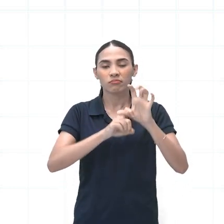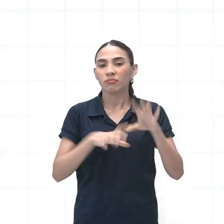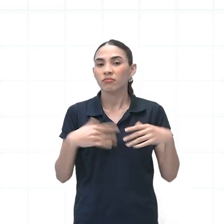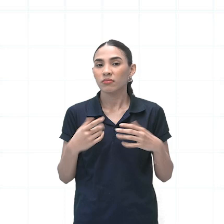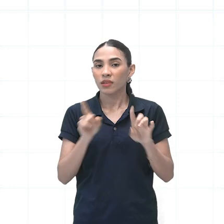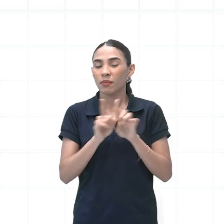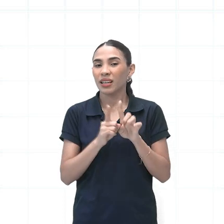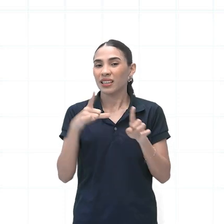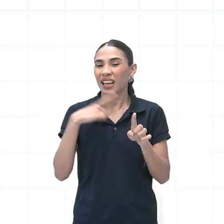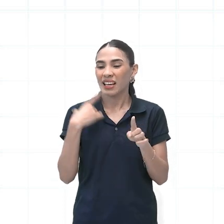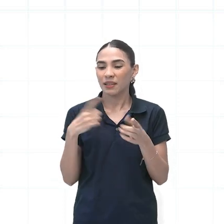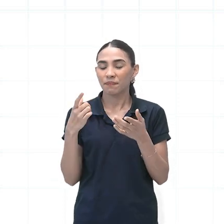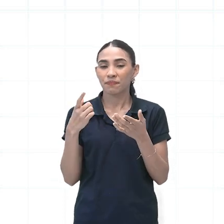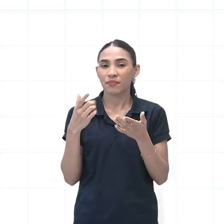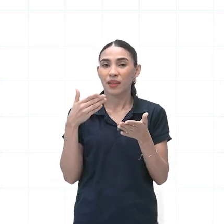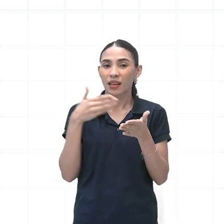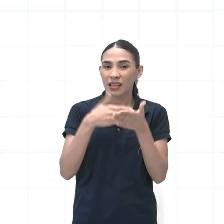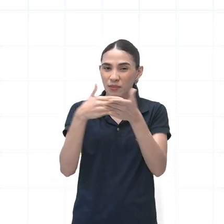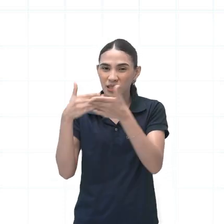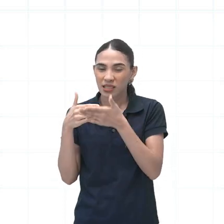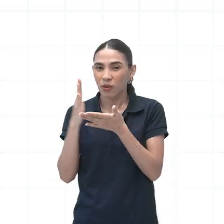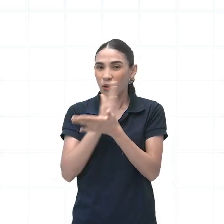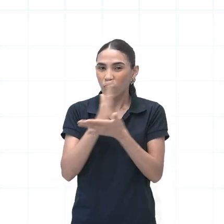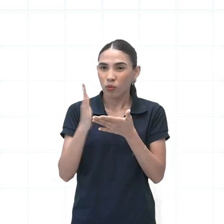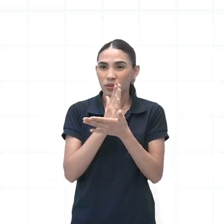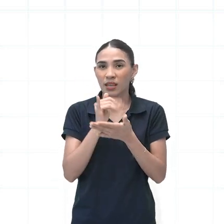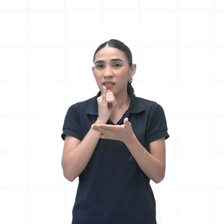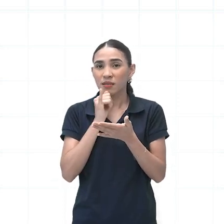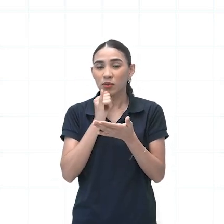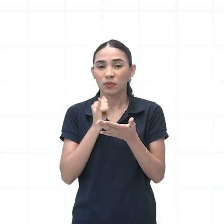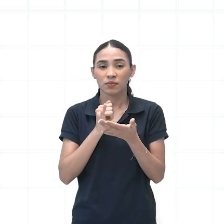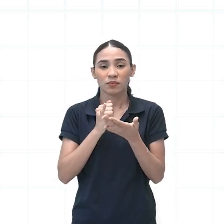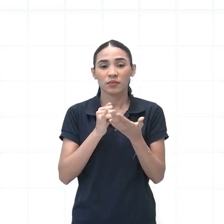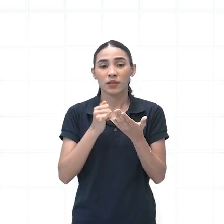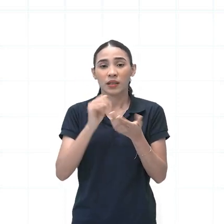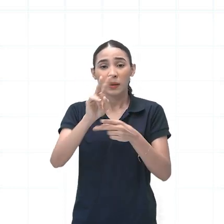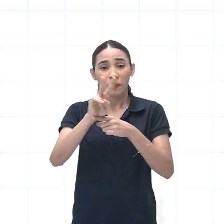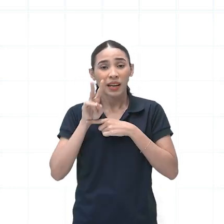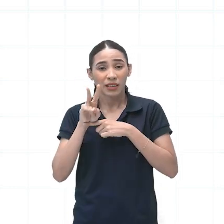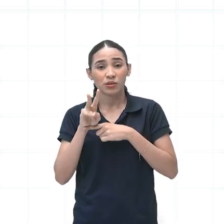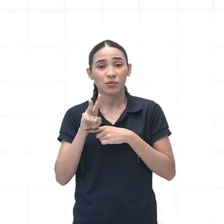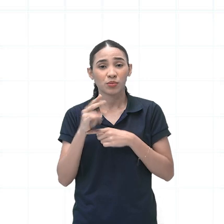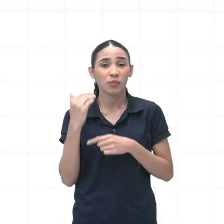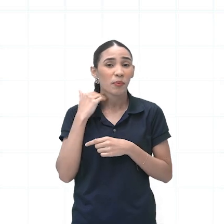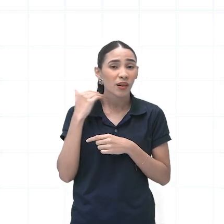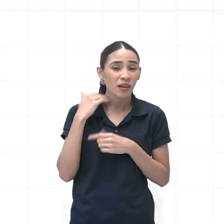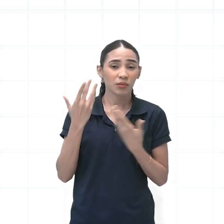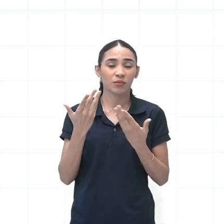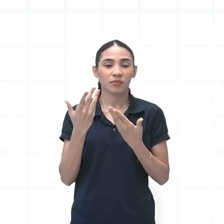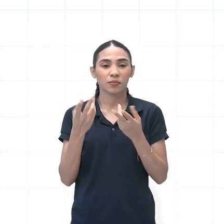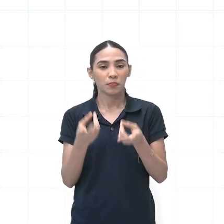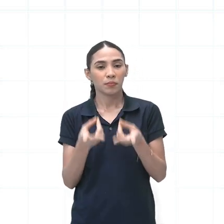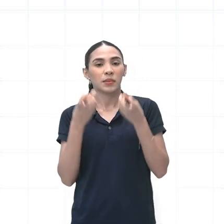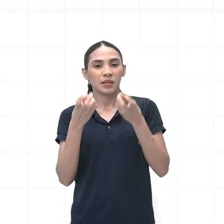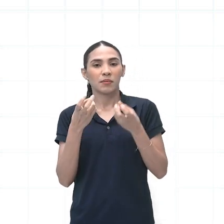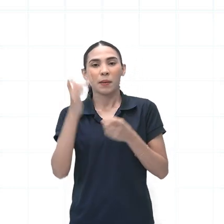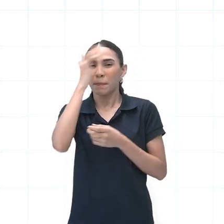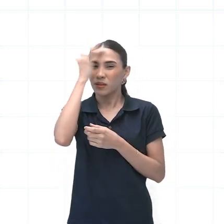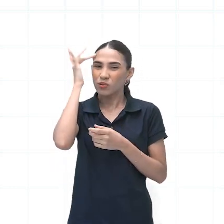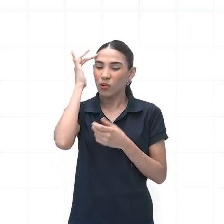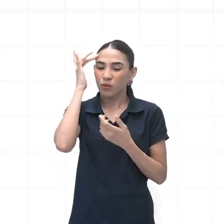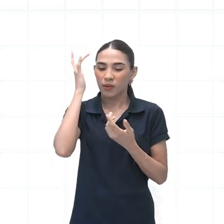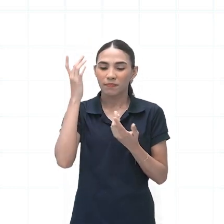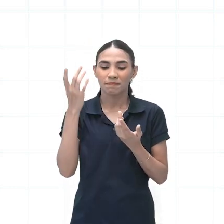ela tem algumas limitações com relação a financiamento, a empréstimos de banco, certo? Então, percebam que essa pessoa